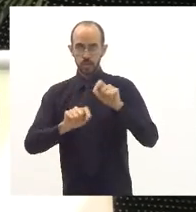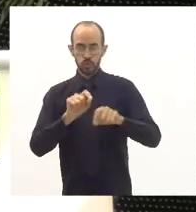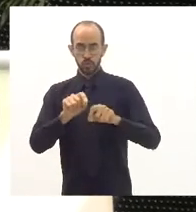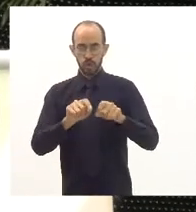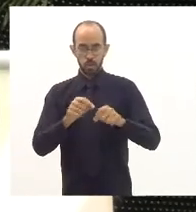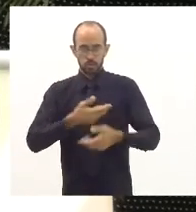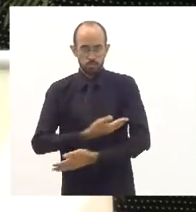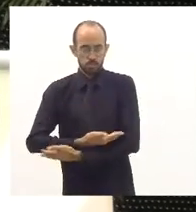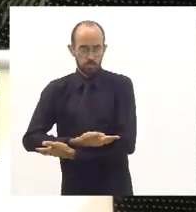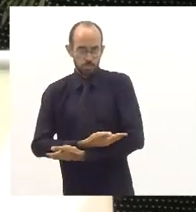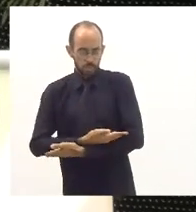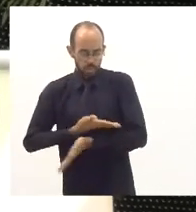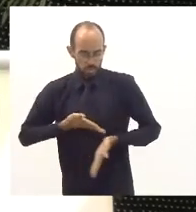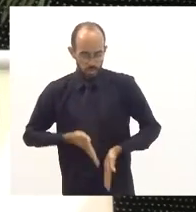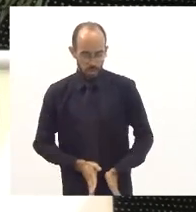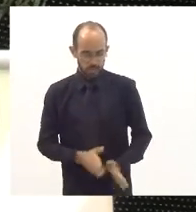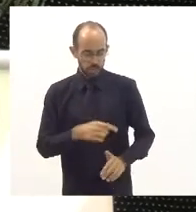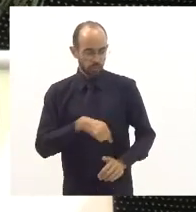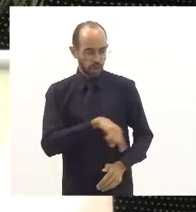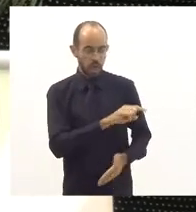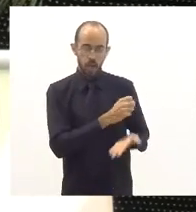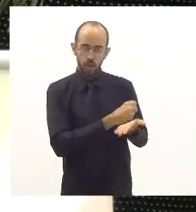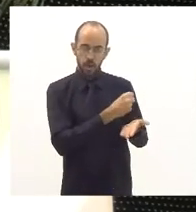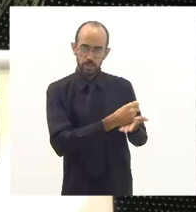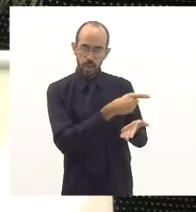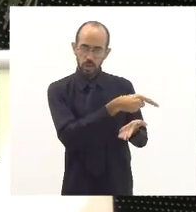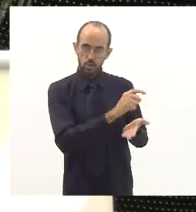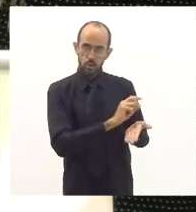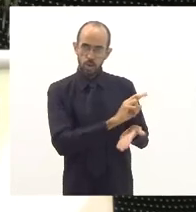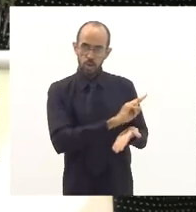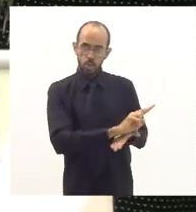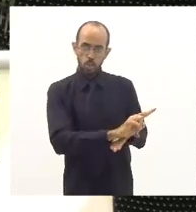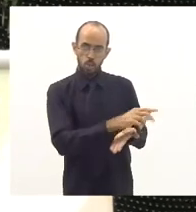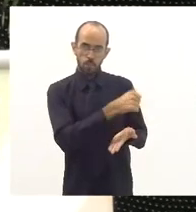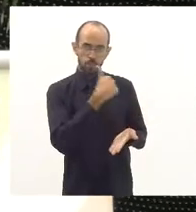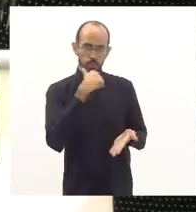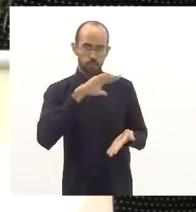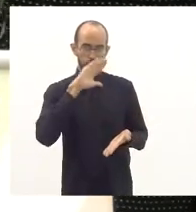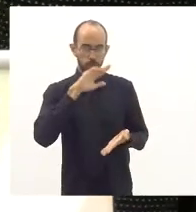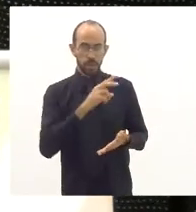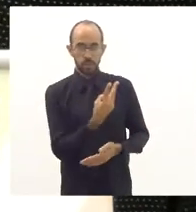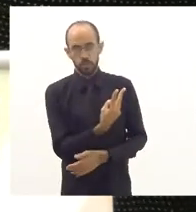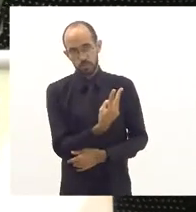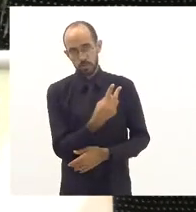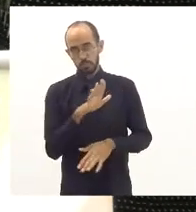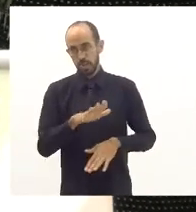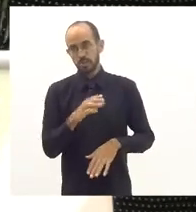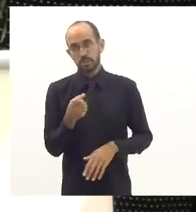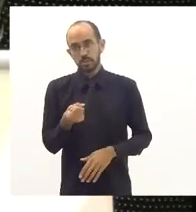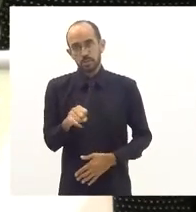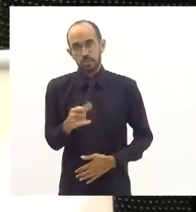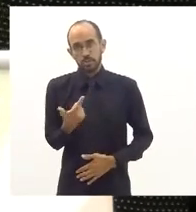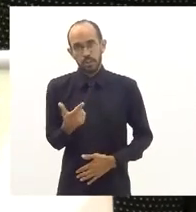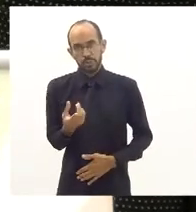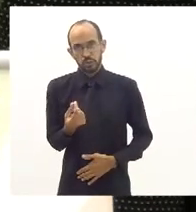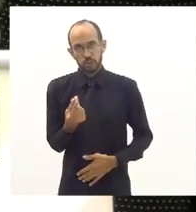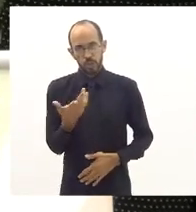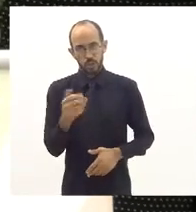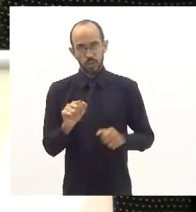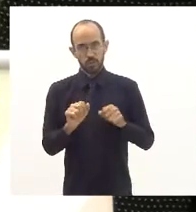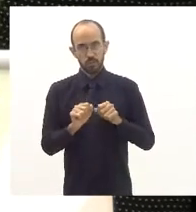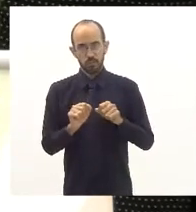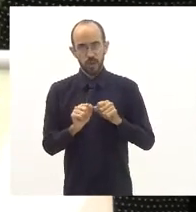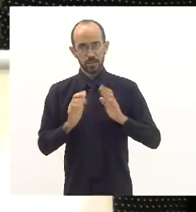nasce, chegar lá no cartório, no RCPN, e colocar o nome das duas mamães. E as que não têm dinheiro? E as que fazem a